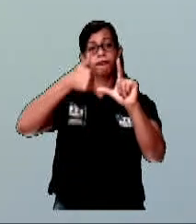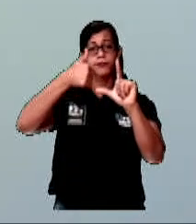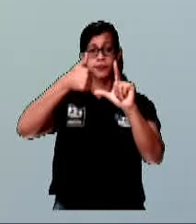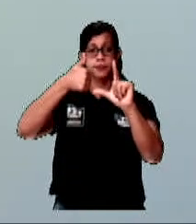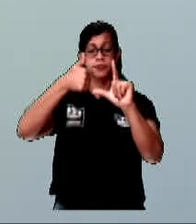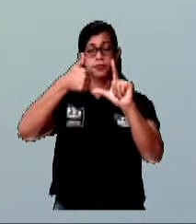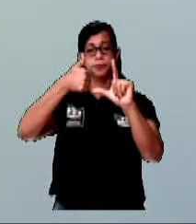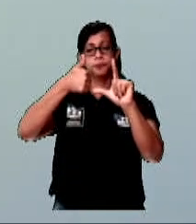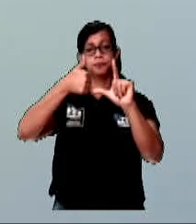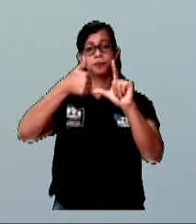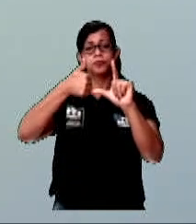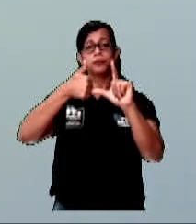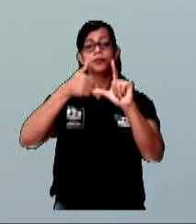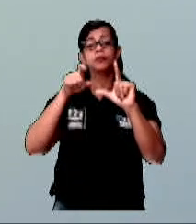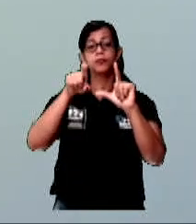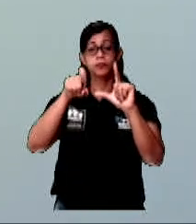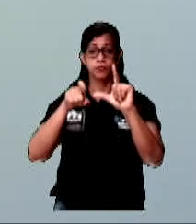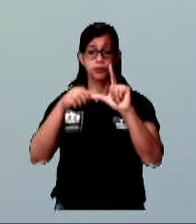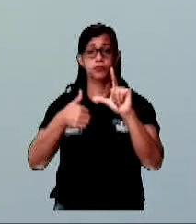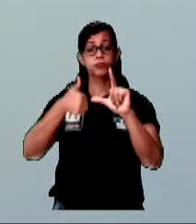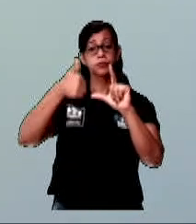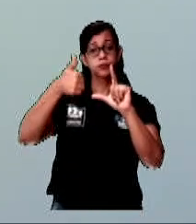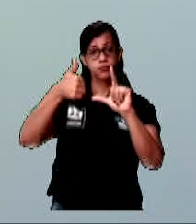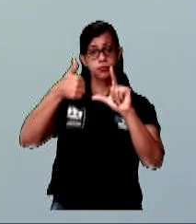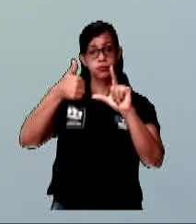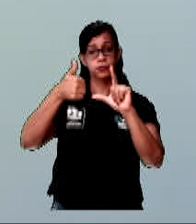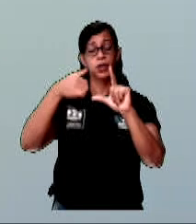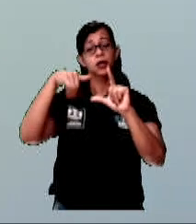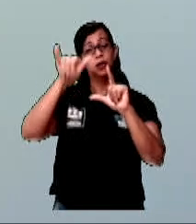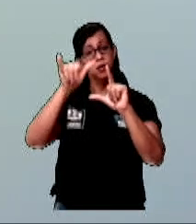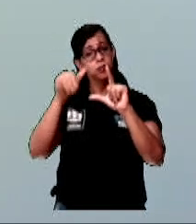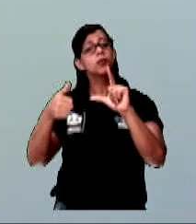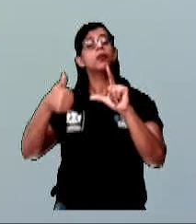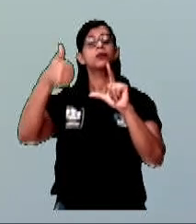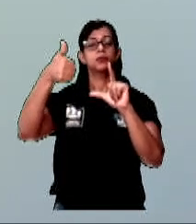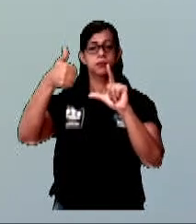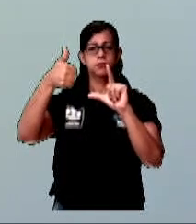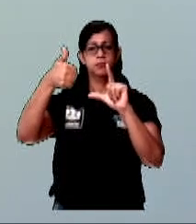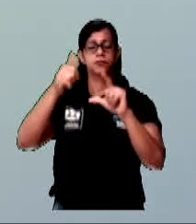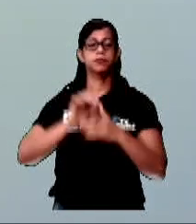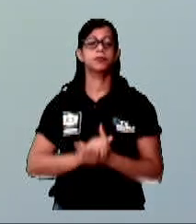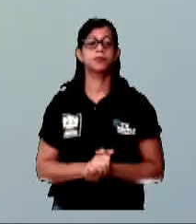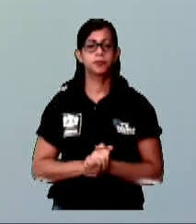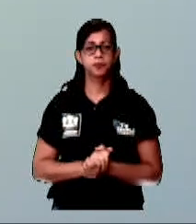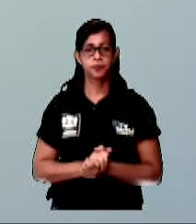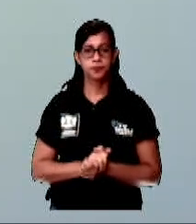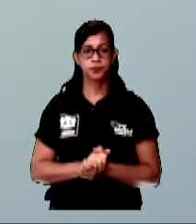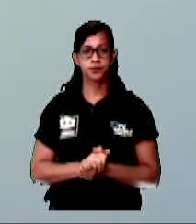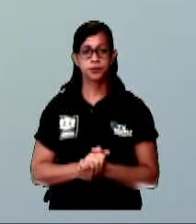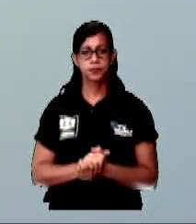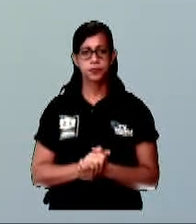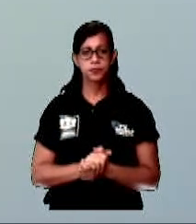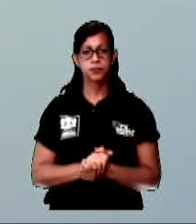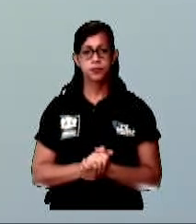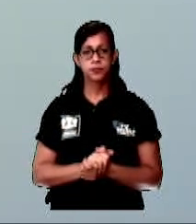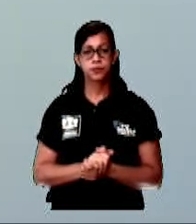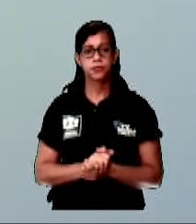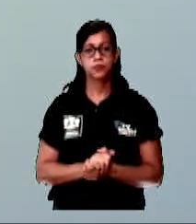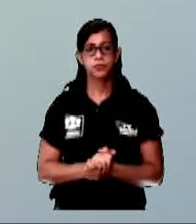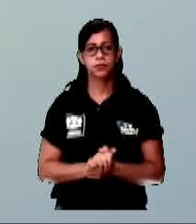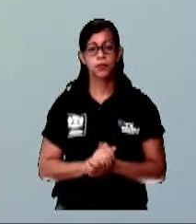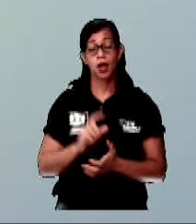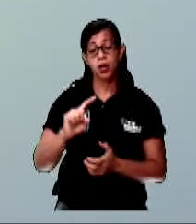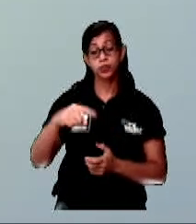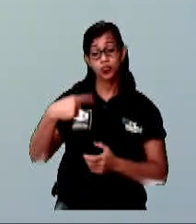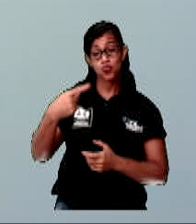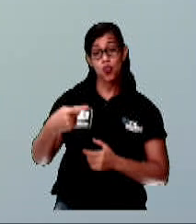aqui eu tenho X positivo e tenho Y positivo, certo? No próximo quadrante, a